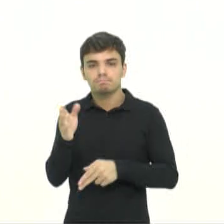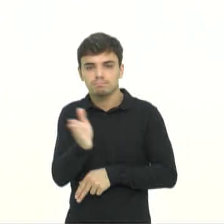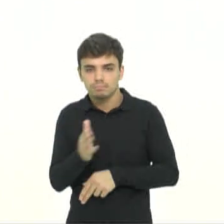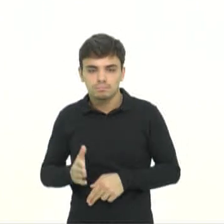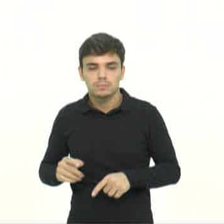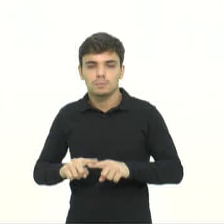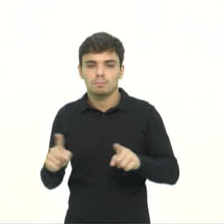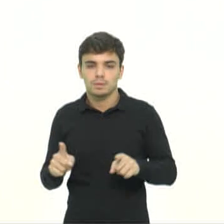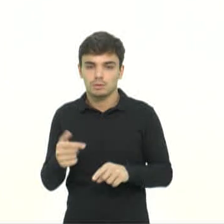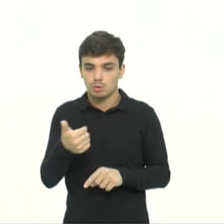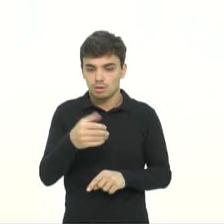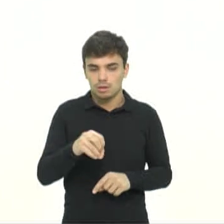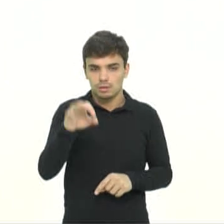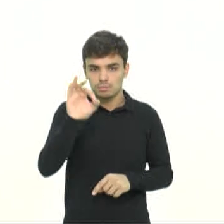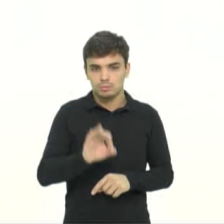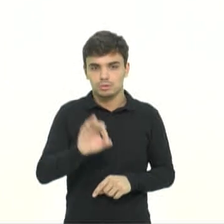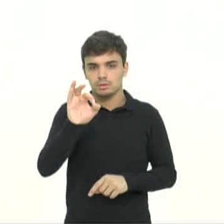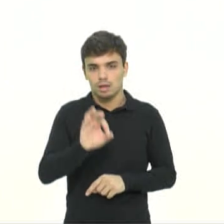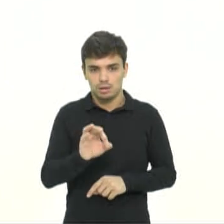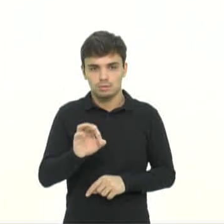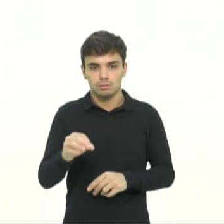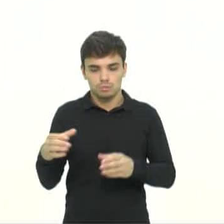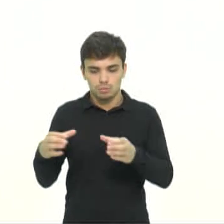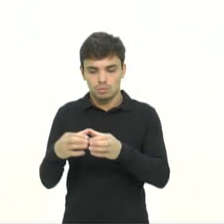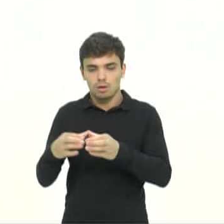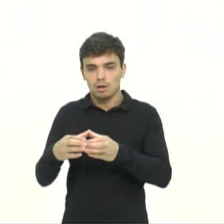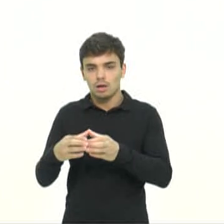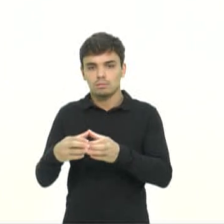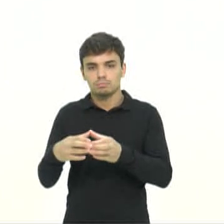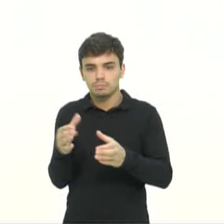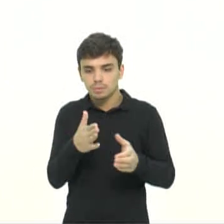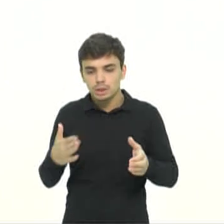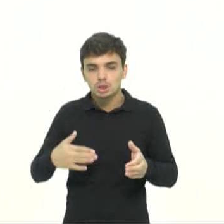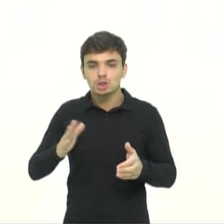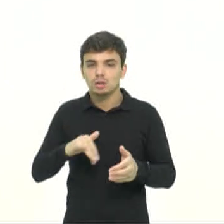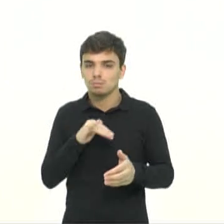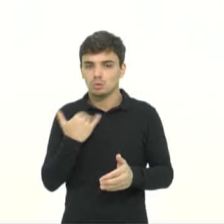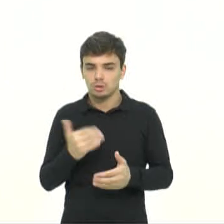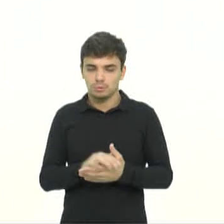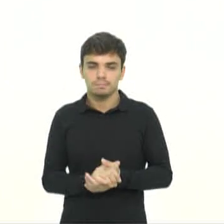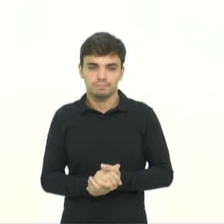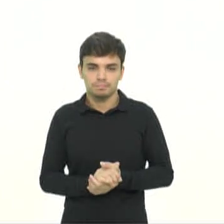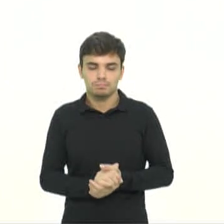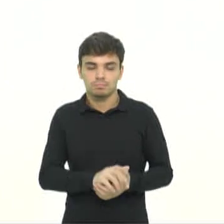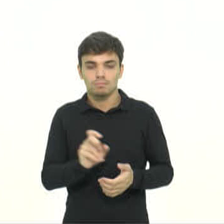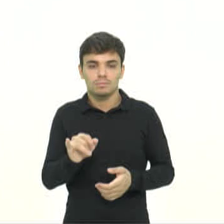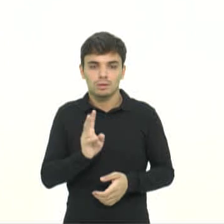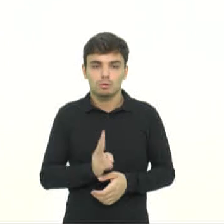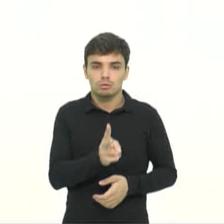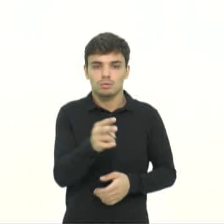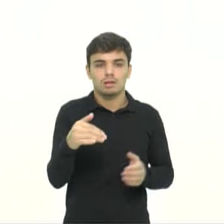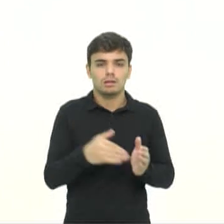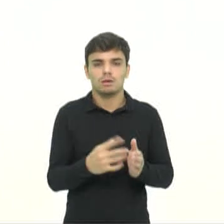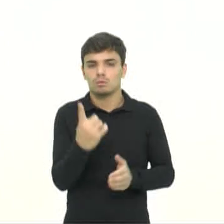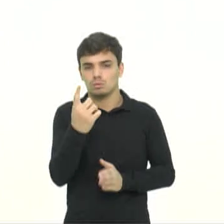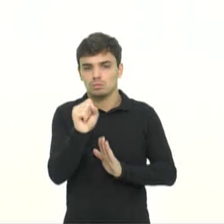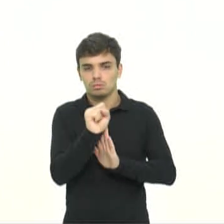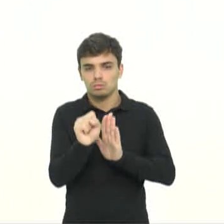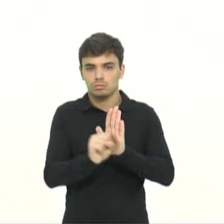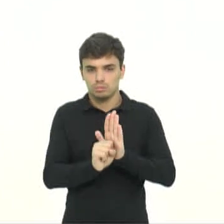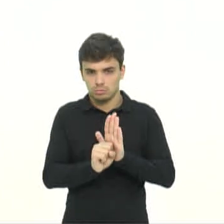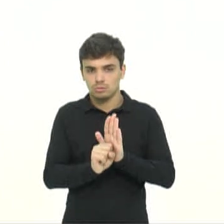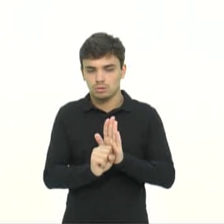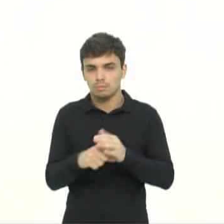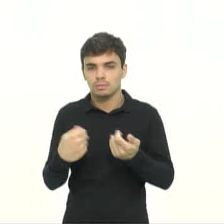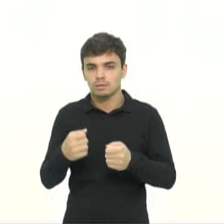dos recifes do planeta já morreram. Se seguir assim, em menos de um século, nós teremos que sair à procura de Dory